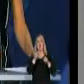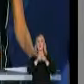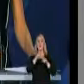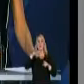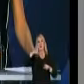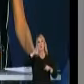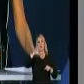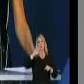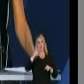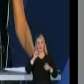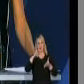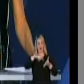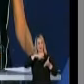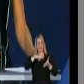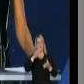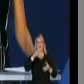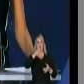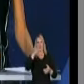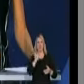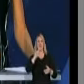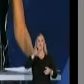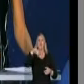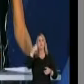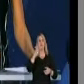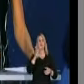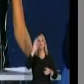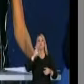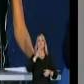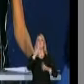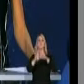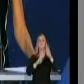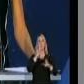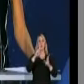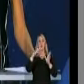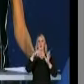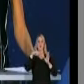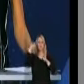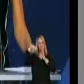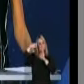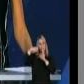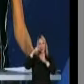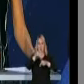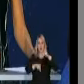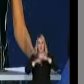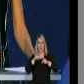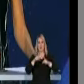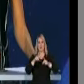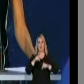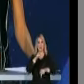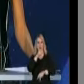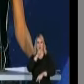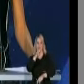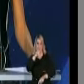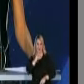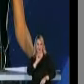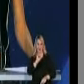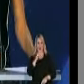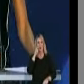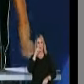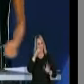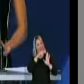Veja. E depois desta rodada, os candidatos respondem a perguntas gravadas nas ruas com a população carioca. Portanto, vamos dar uma olhada